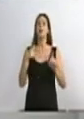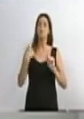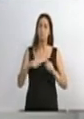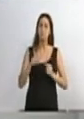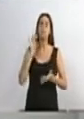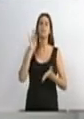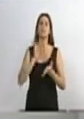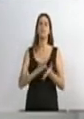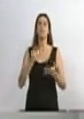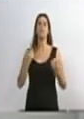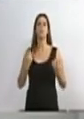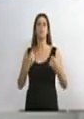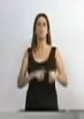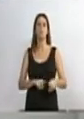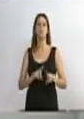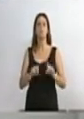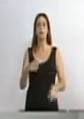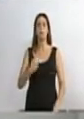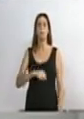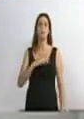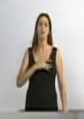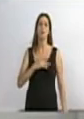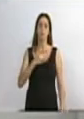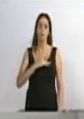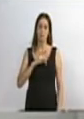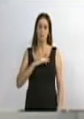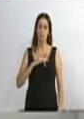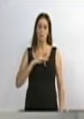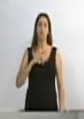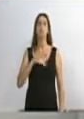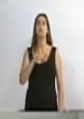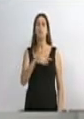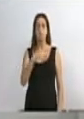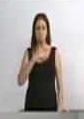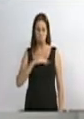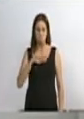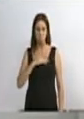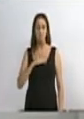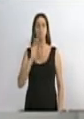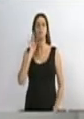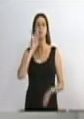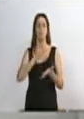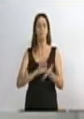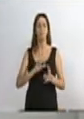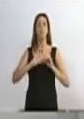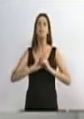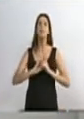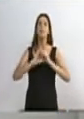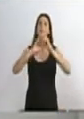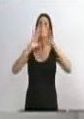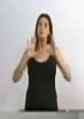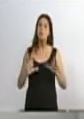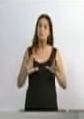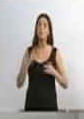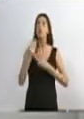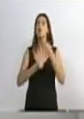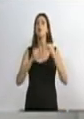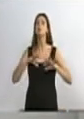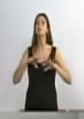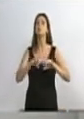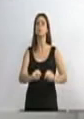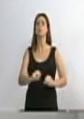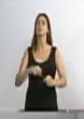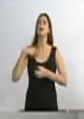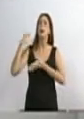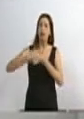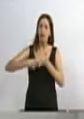combatidos, mas são dignos de pena. Dignos de pena. A nossa democracia foi conquistada a duras